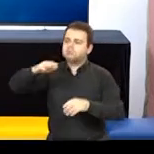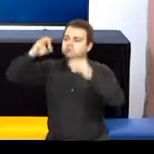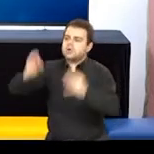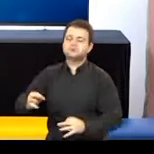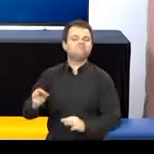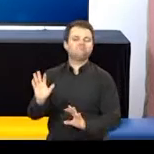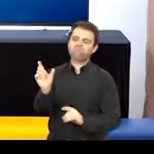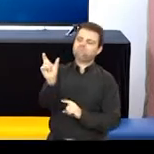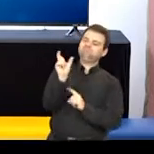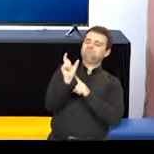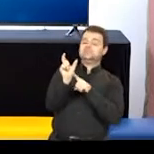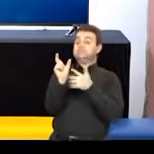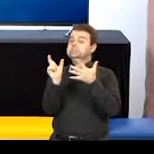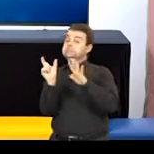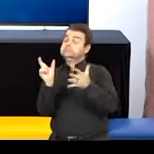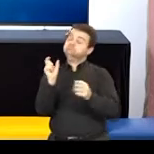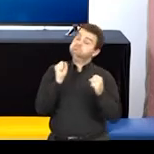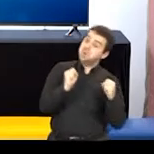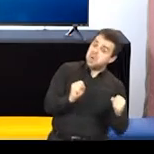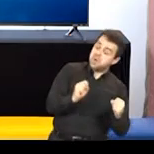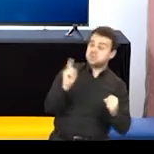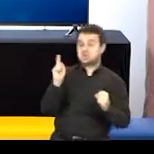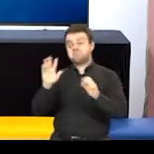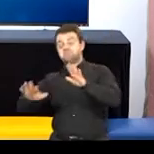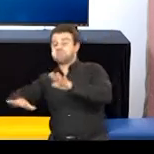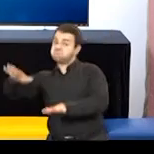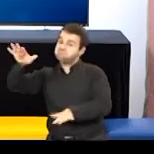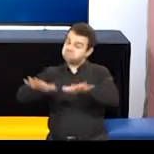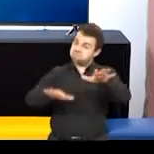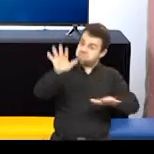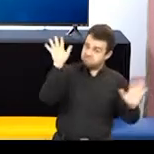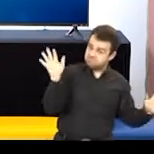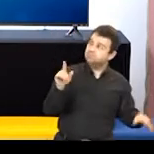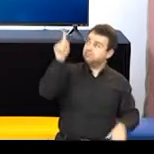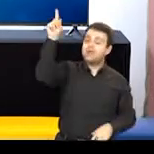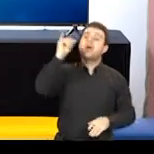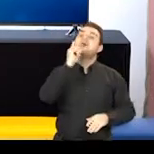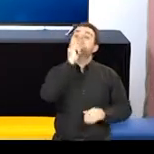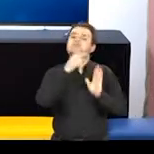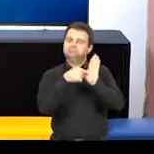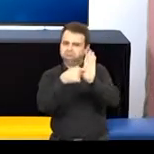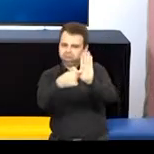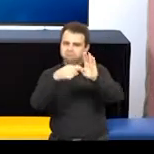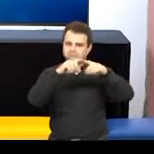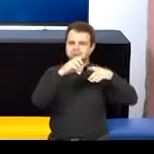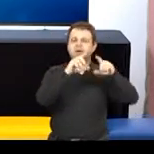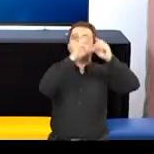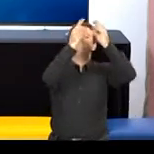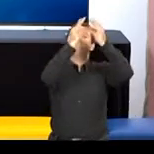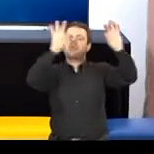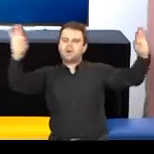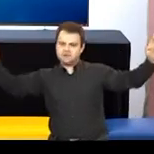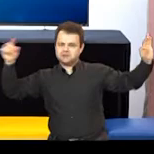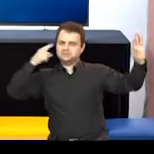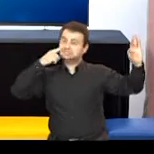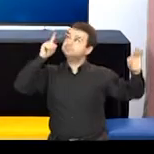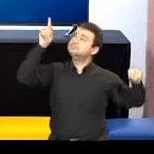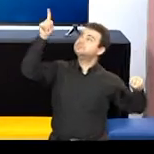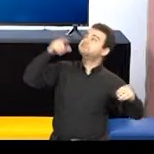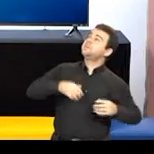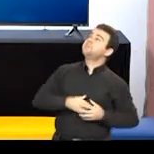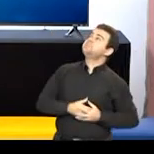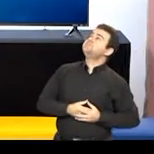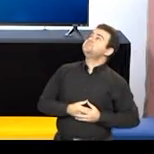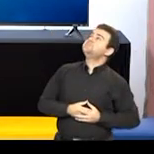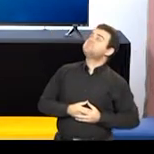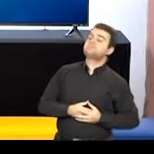possibilidade. Talvez sim, talvez não. Eu vou usar o exemplo aqui do modo subjuntivo, que a gente já consegue ver os 2 modos aqui, tanto o